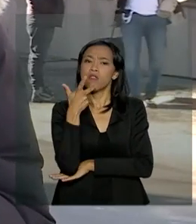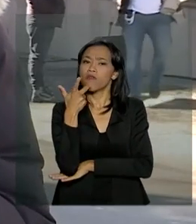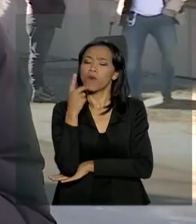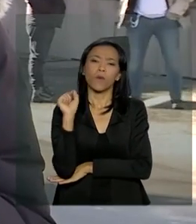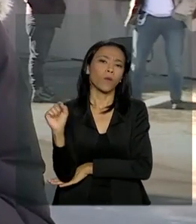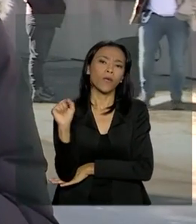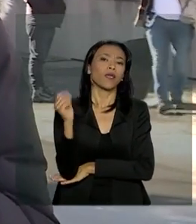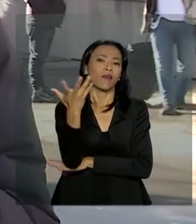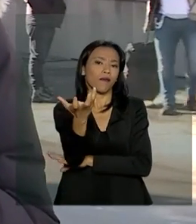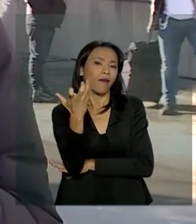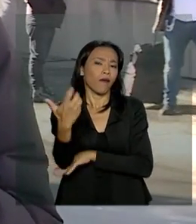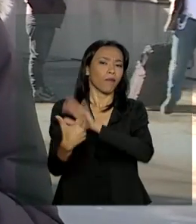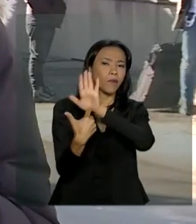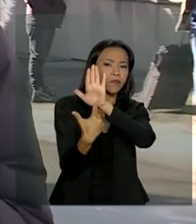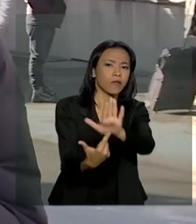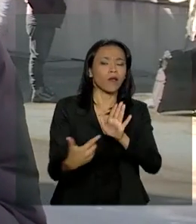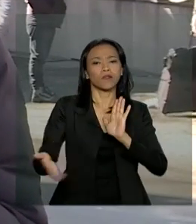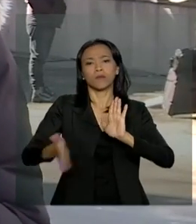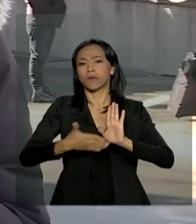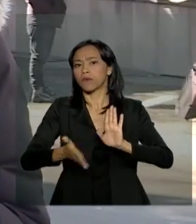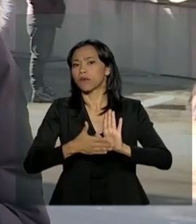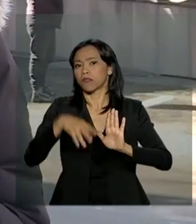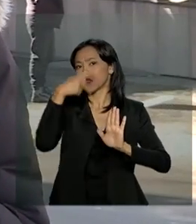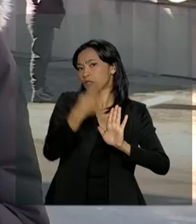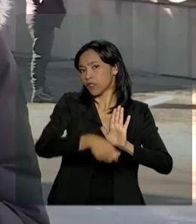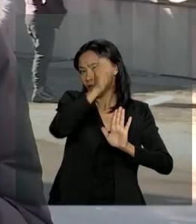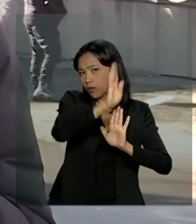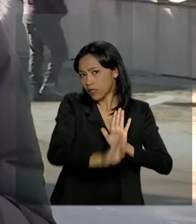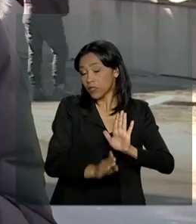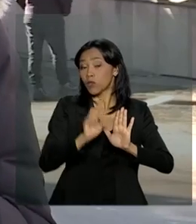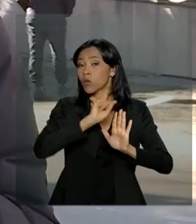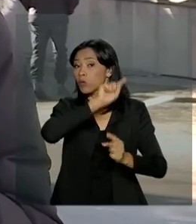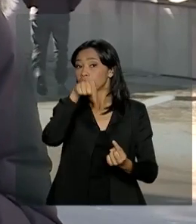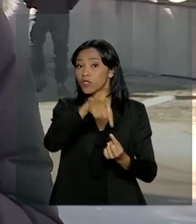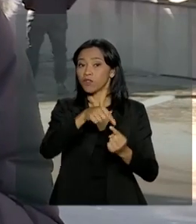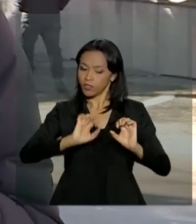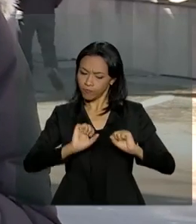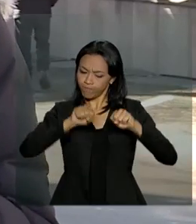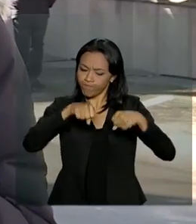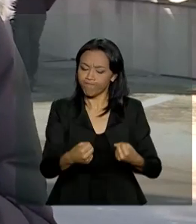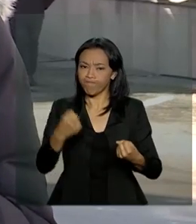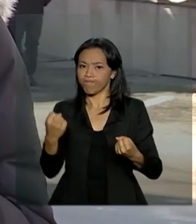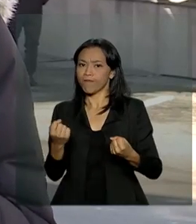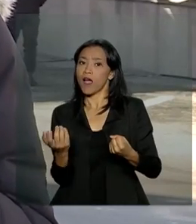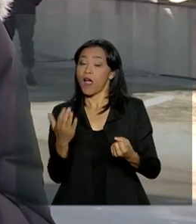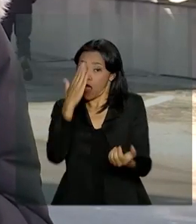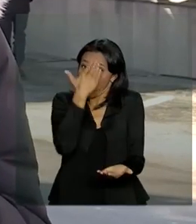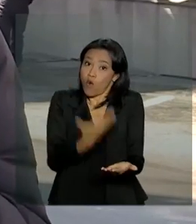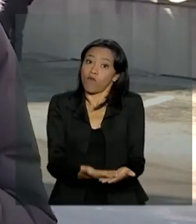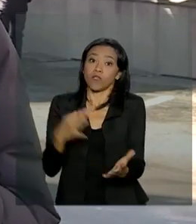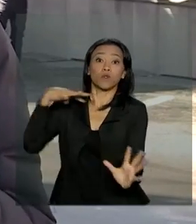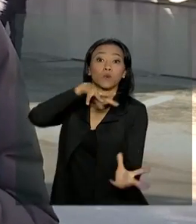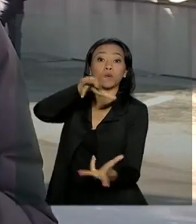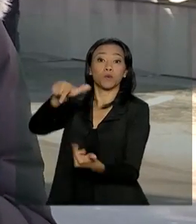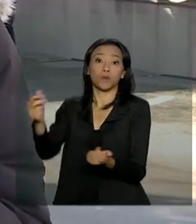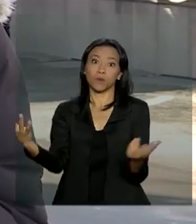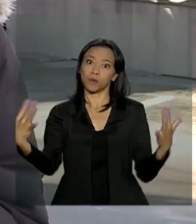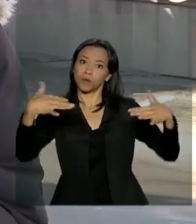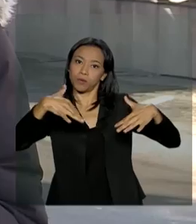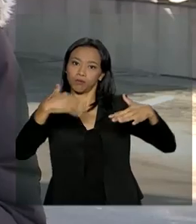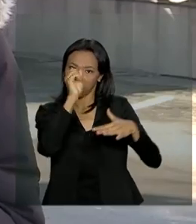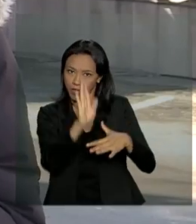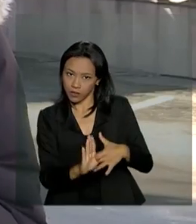pretende mostrar as medidas que o Brasil está tomando para restabelecer a confiança do mundo. E sobre o que o presidente